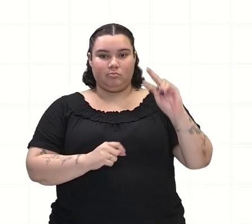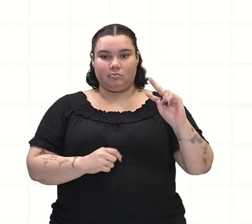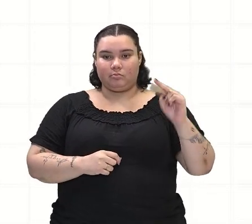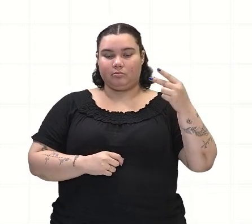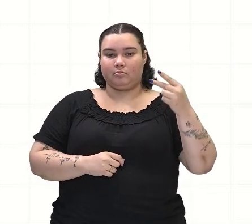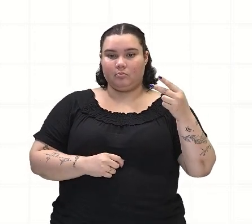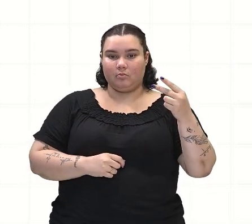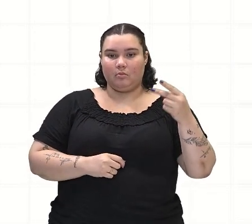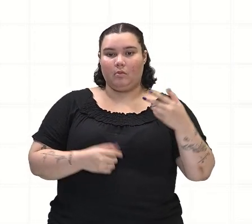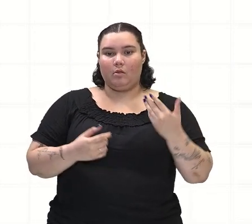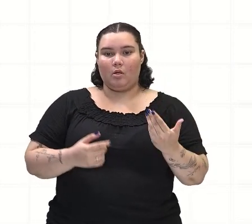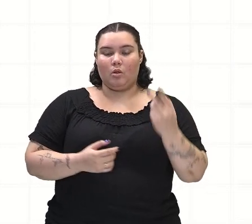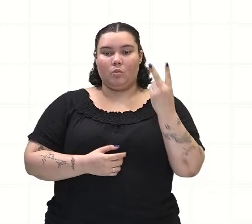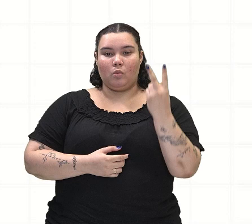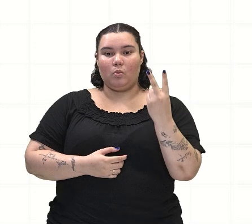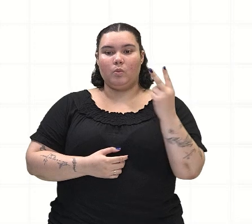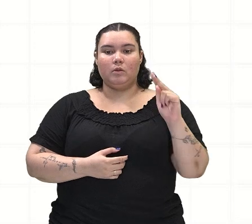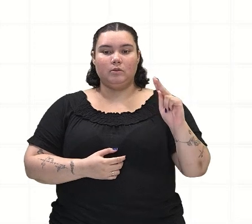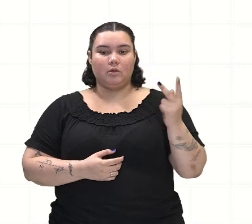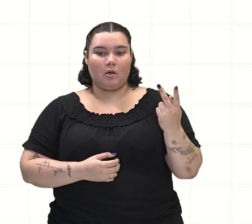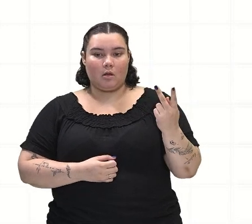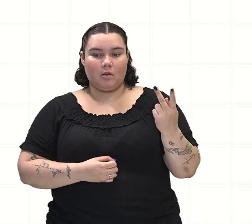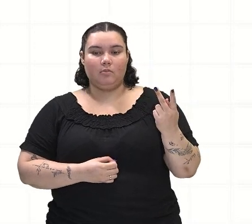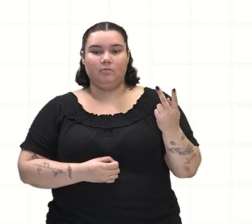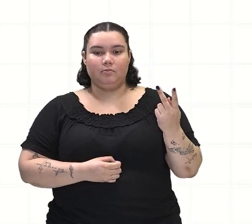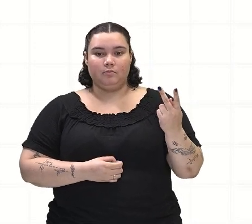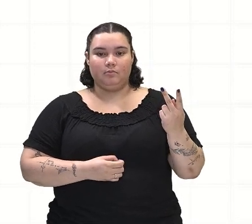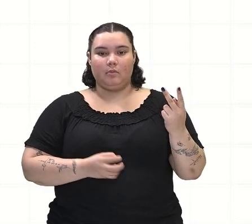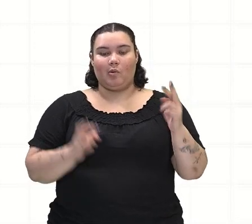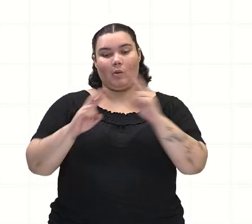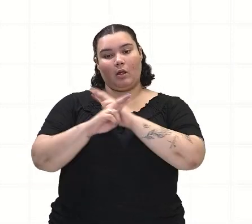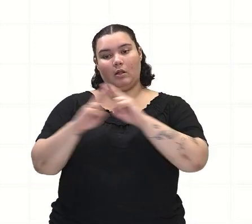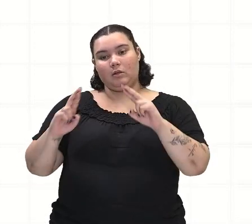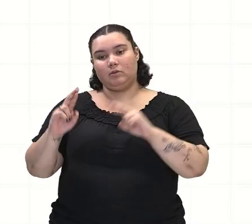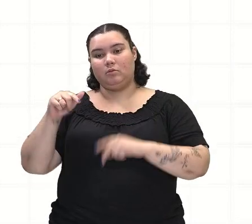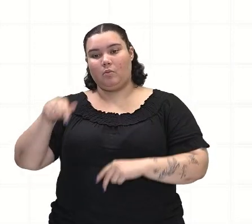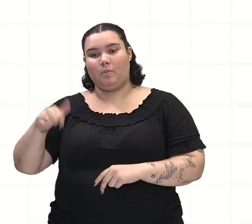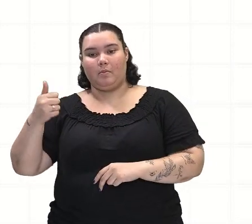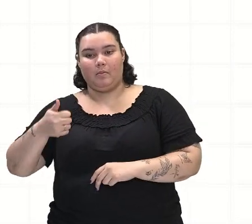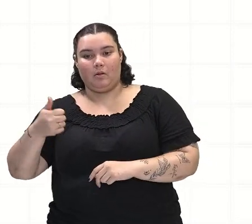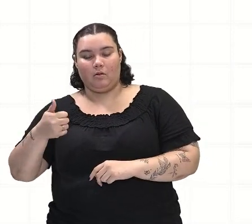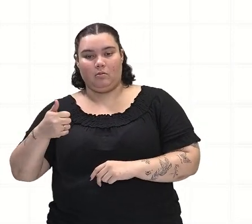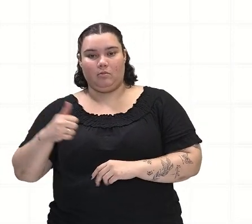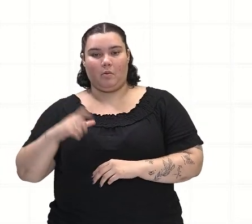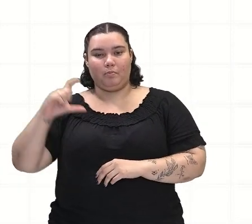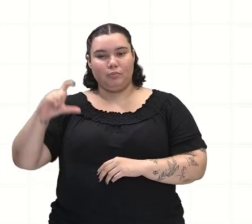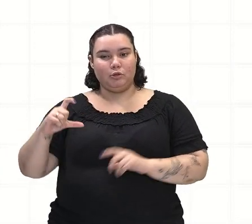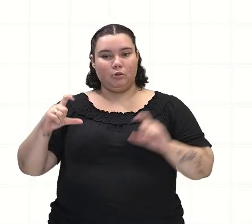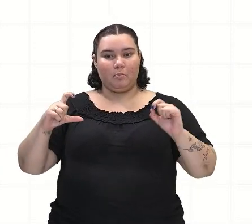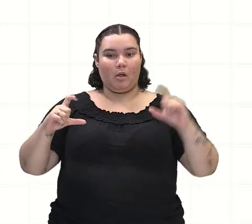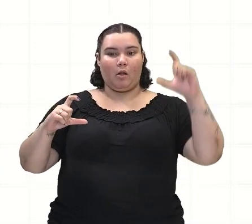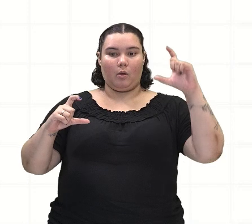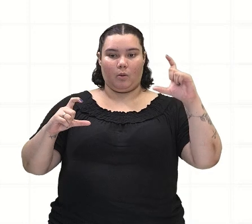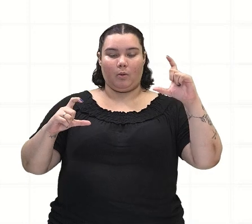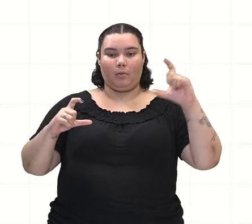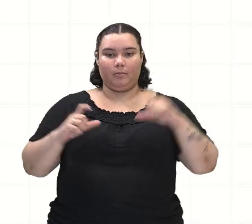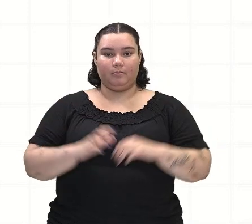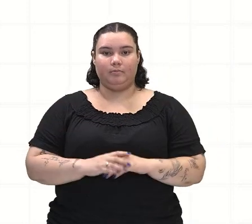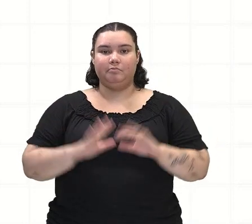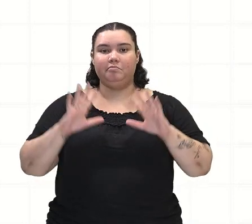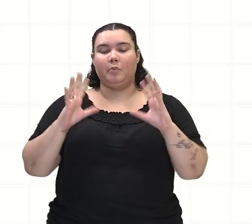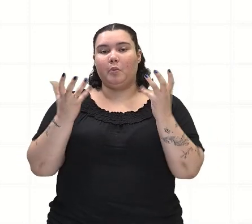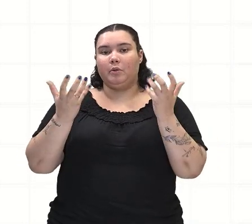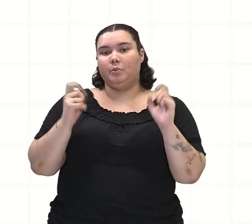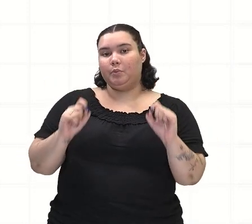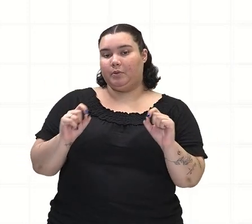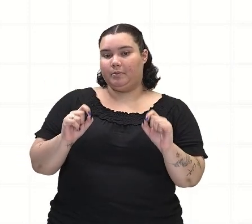está 2 vezes a altura em relação ao primeiro. Então, o que será que vai